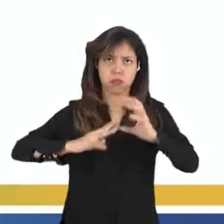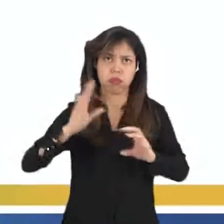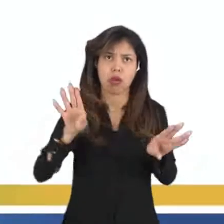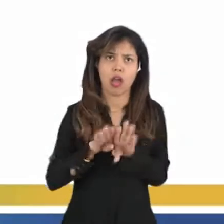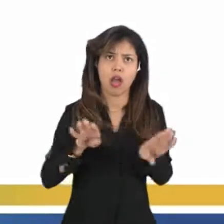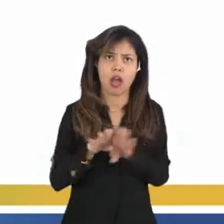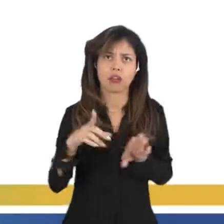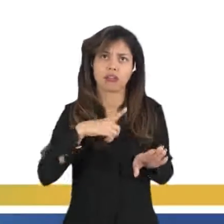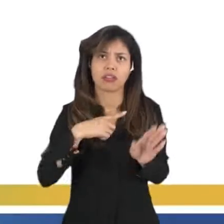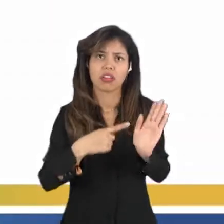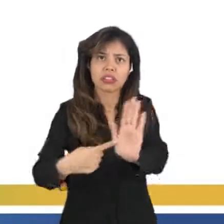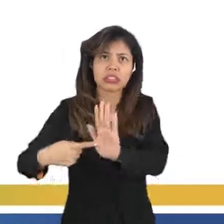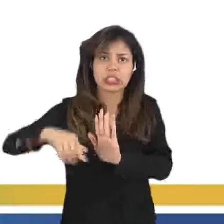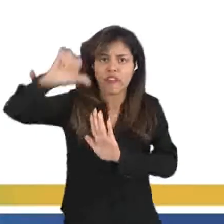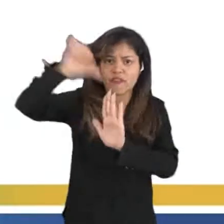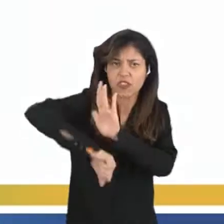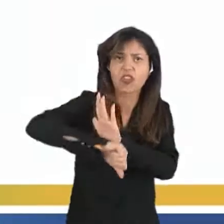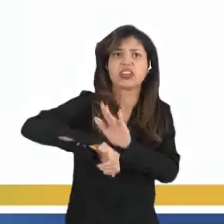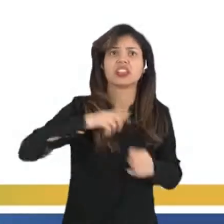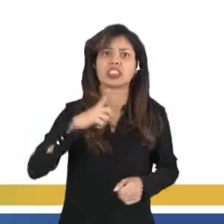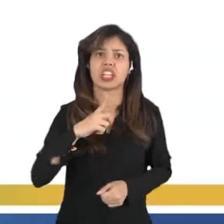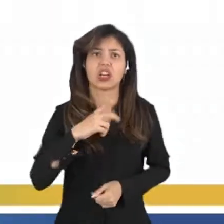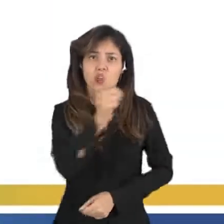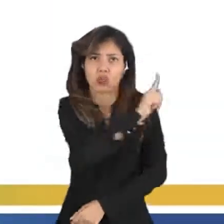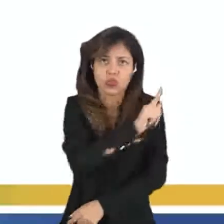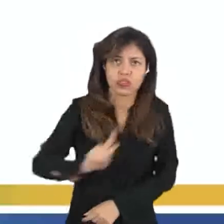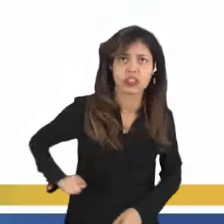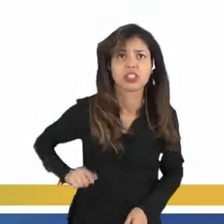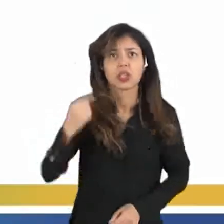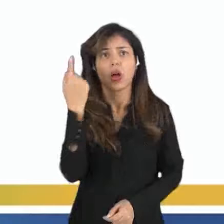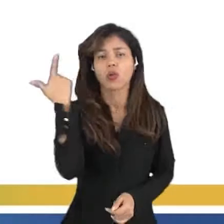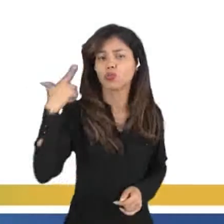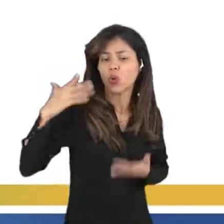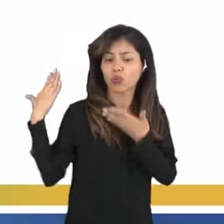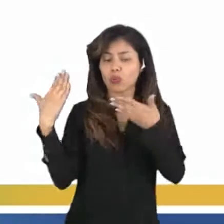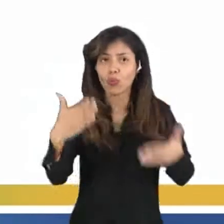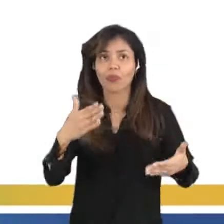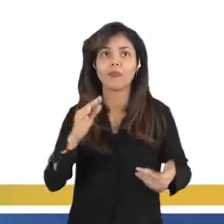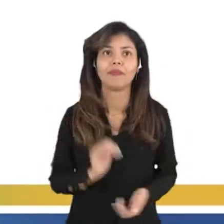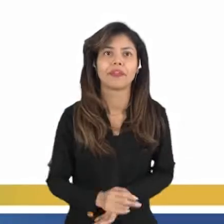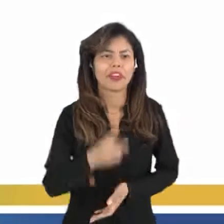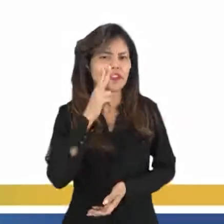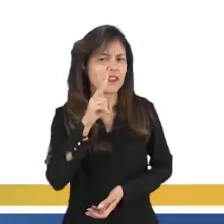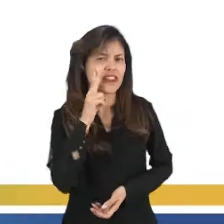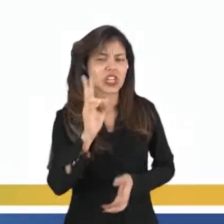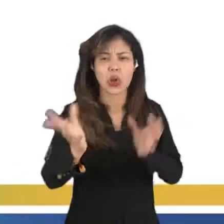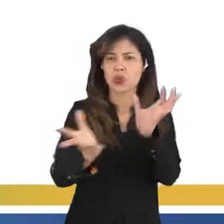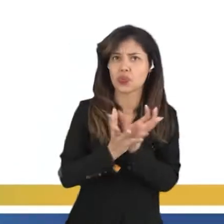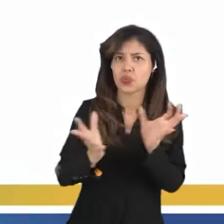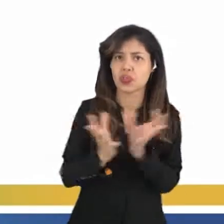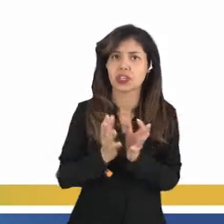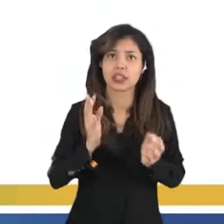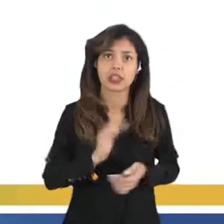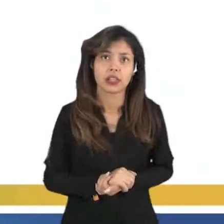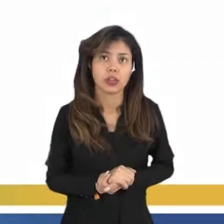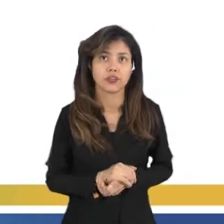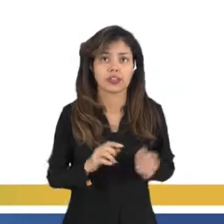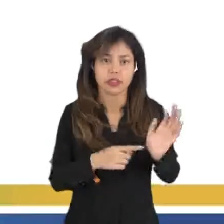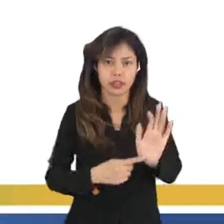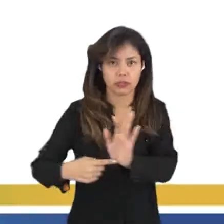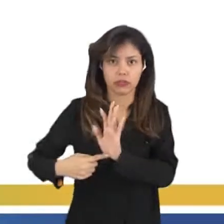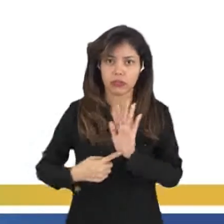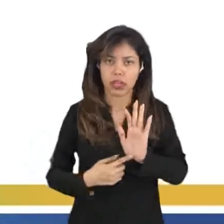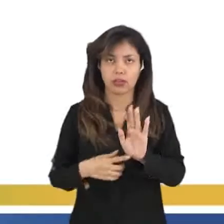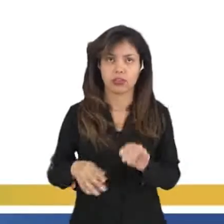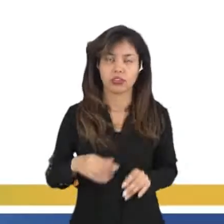governo espanhol e conseguir os seus objetivos. Veja que esses grupos separatistas, o seu modo de